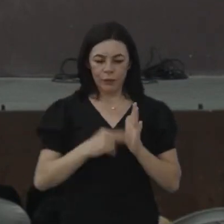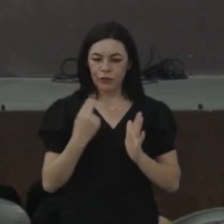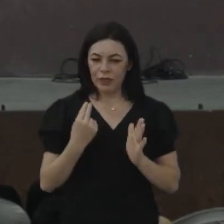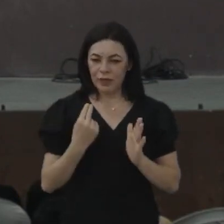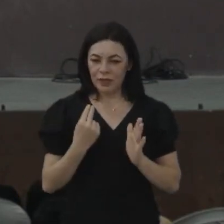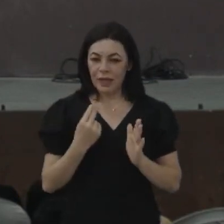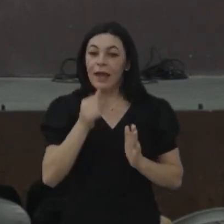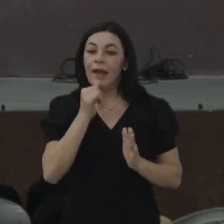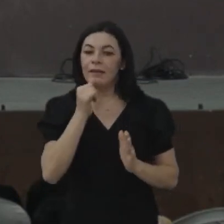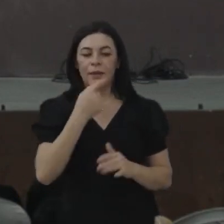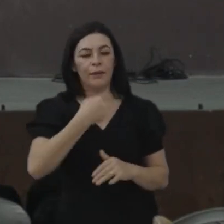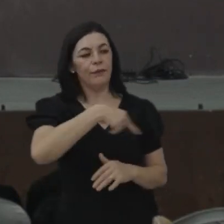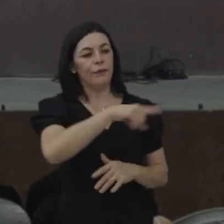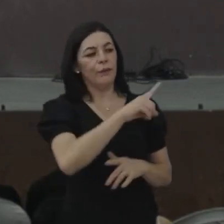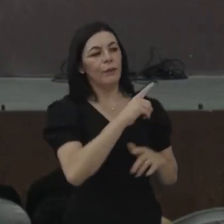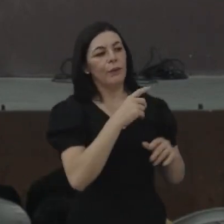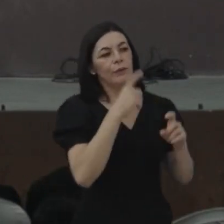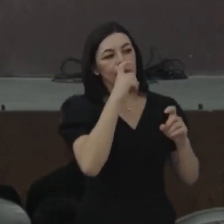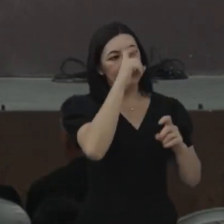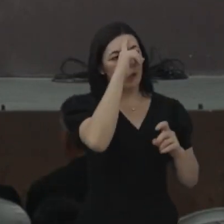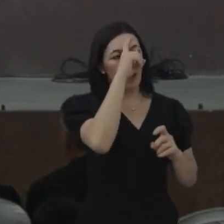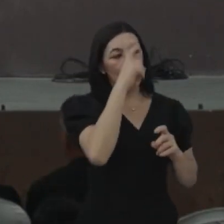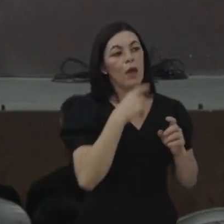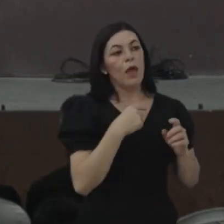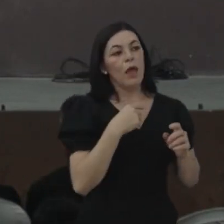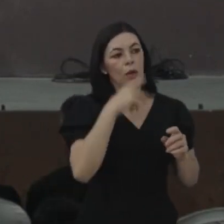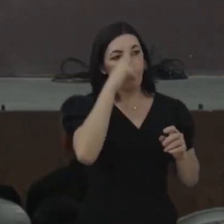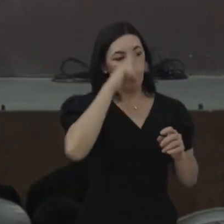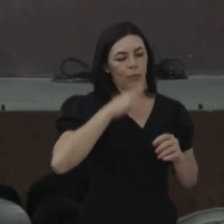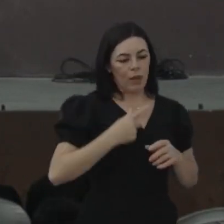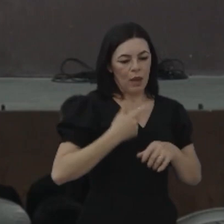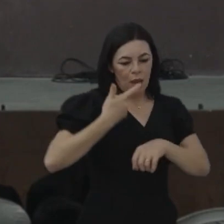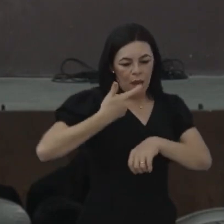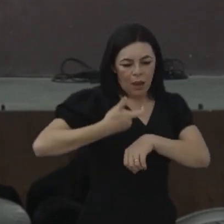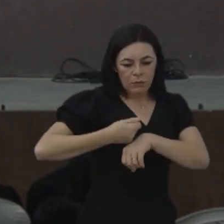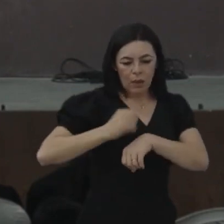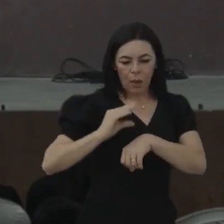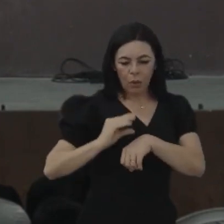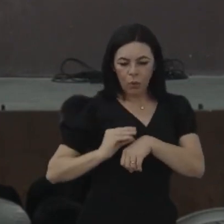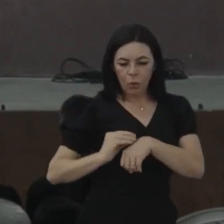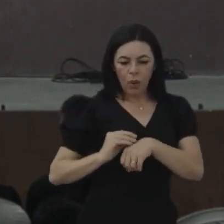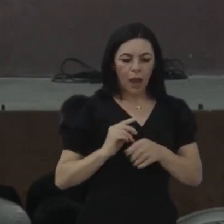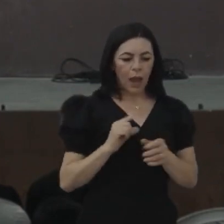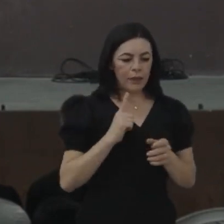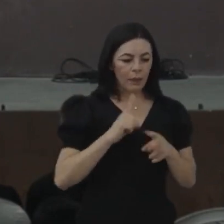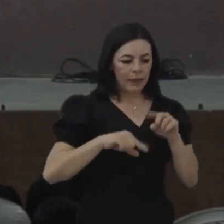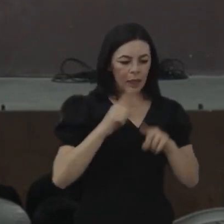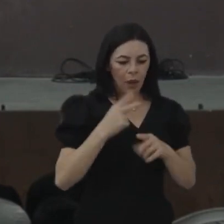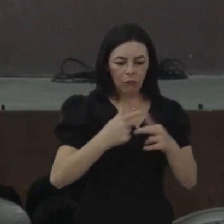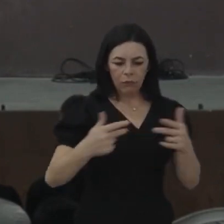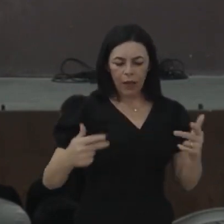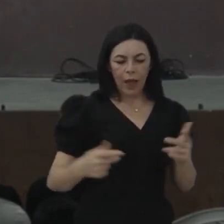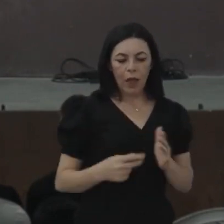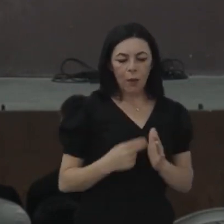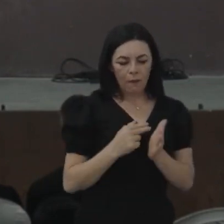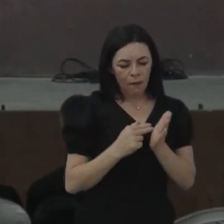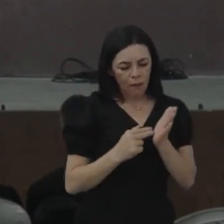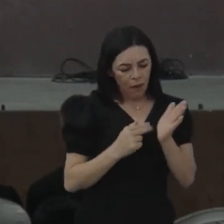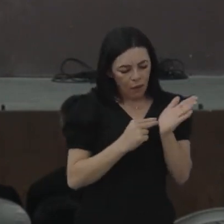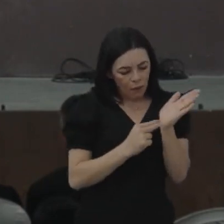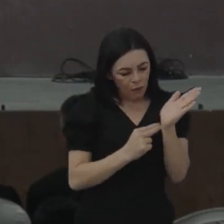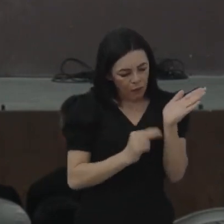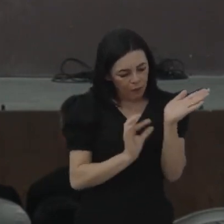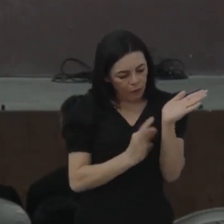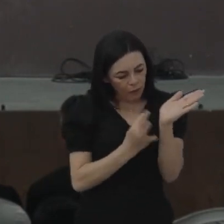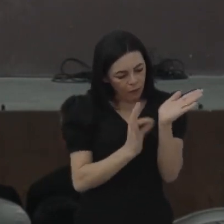para o hospital, para quê? Eu vou fazer uma cirurgia em mim mesmo. Eu me anestesio, pego os bisturis e eu mesmo vou me cortando e me